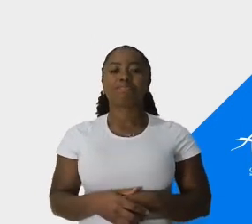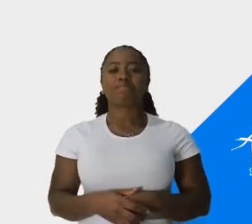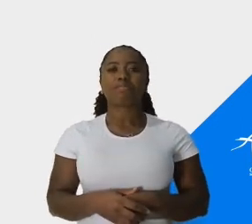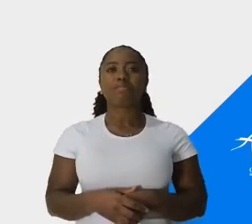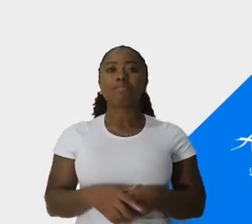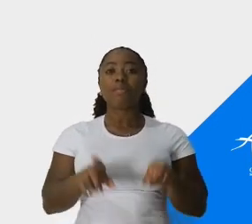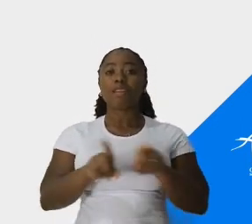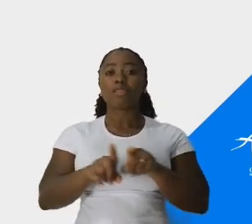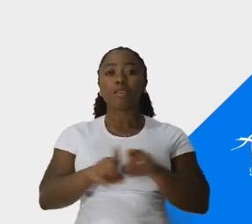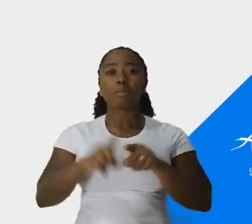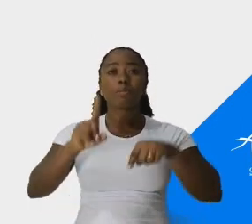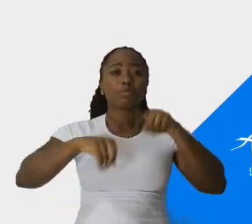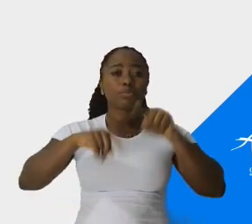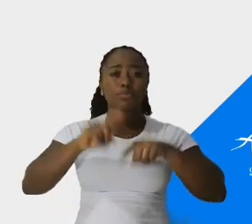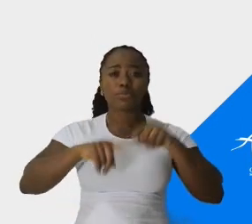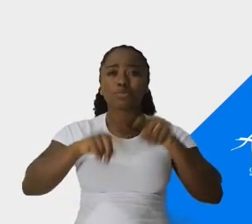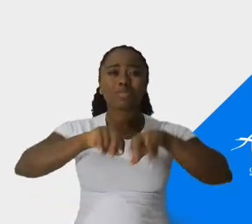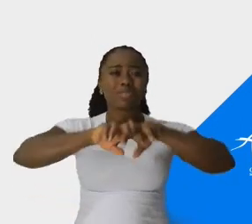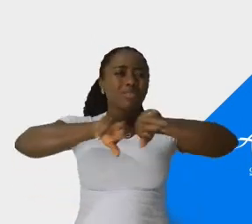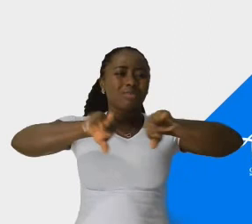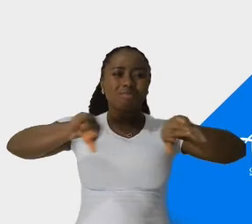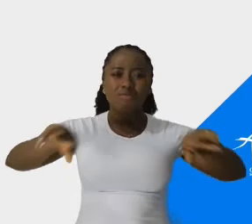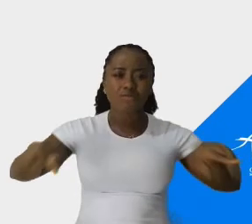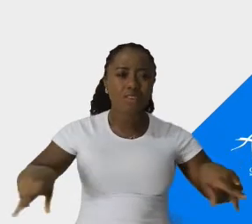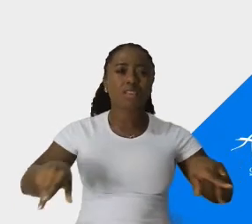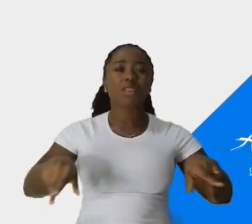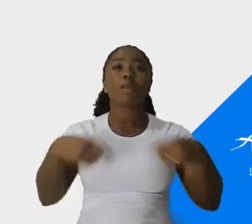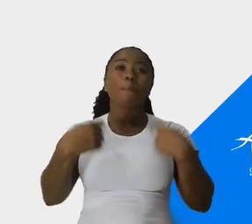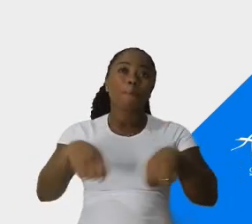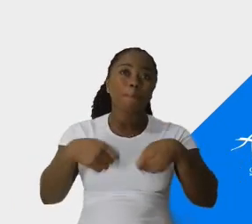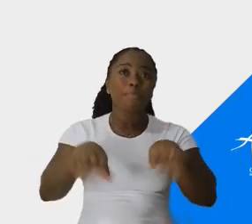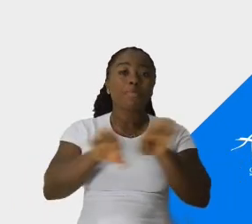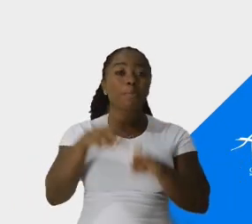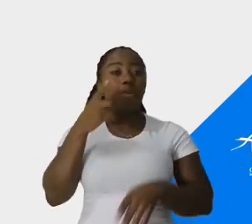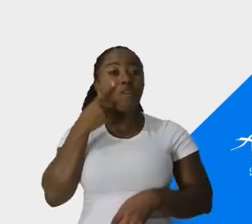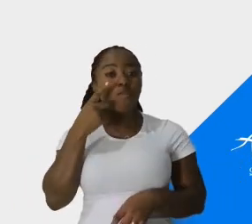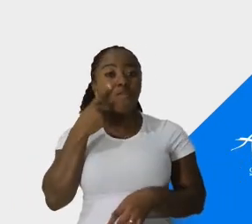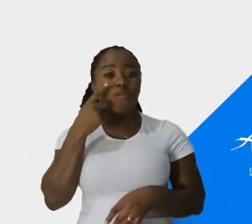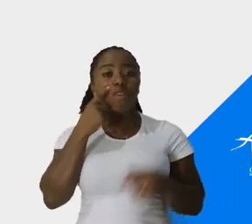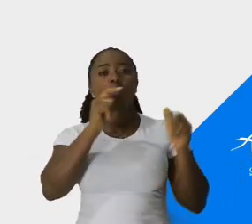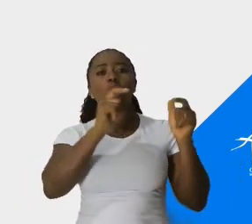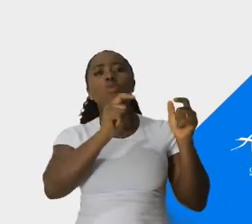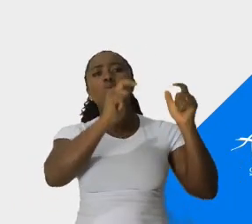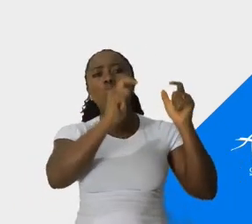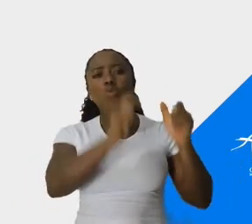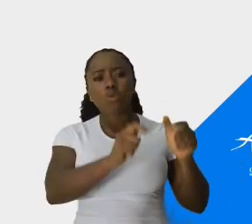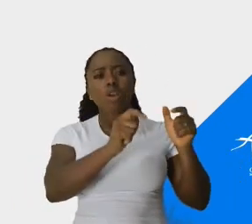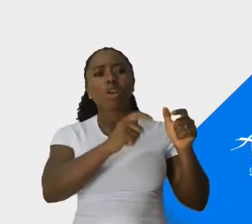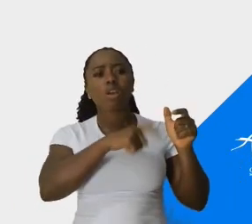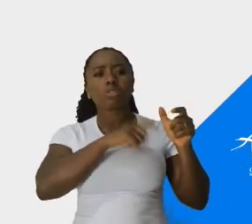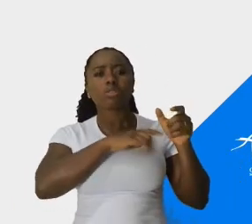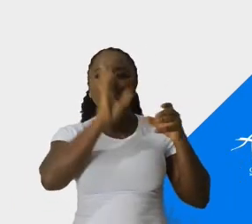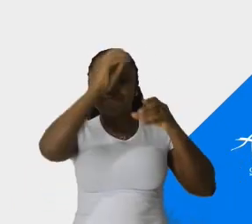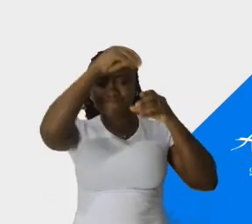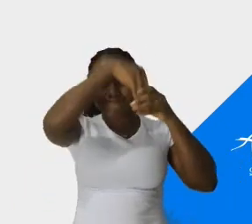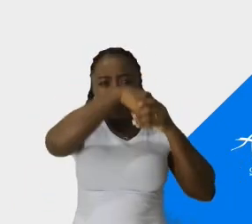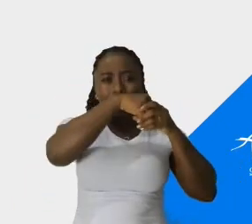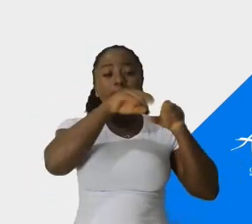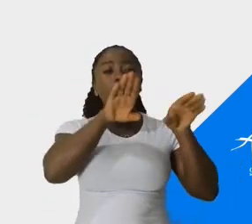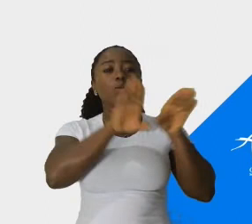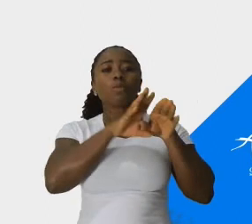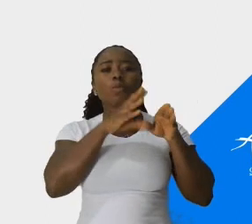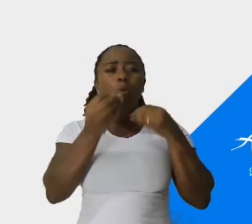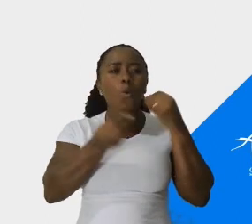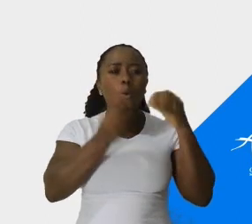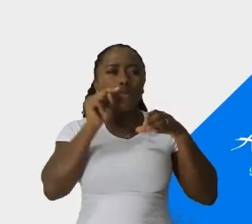depender um pouco da localização, da região e de quão penetrante é esse